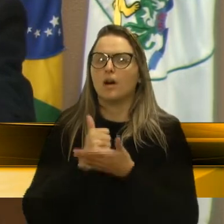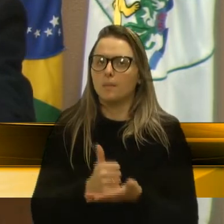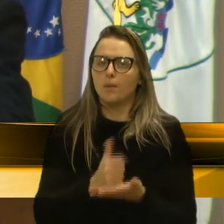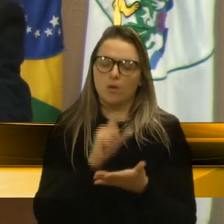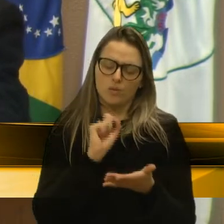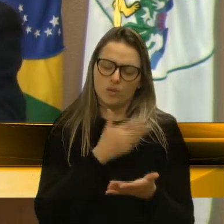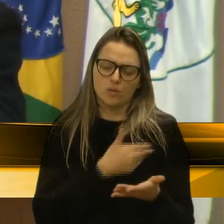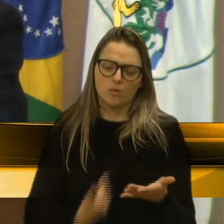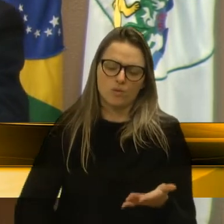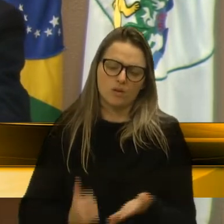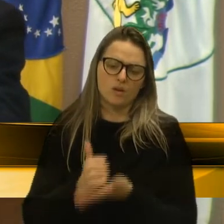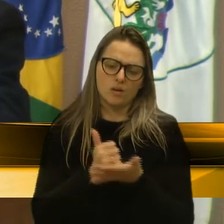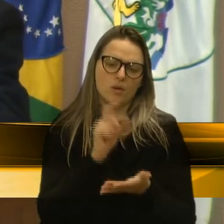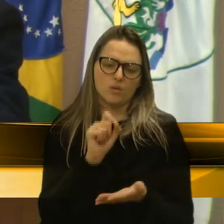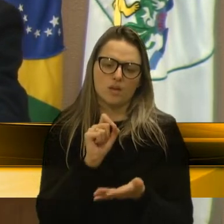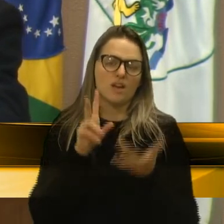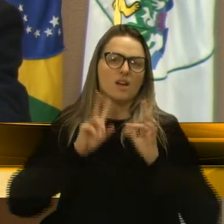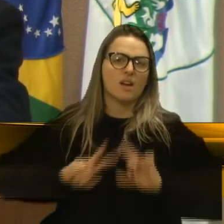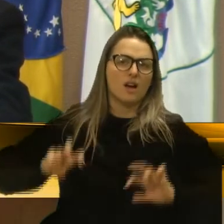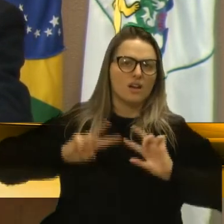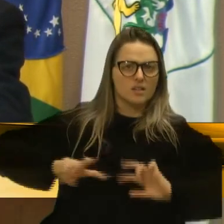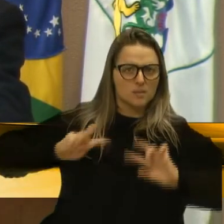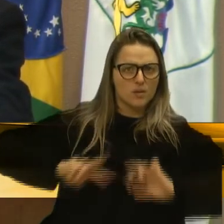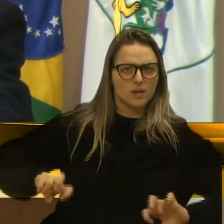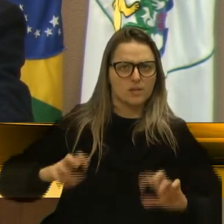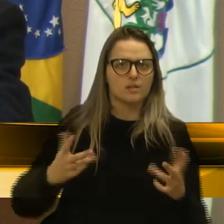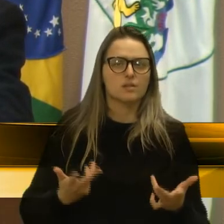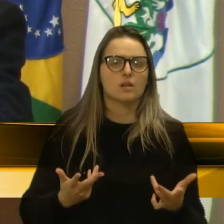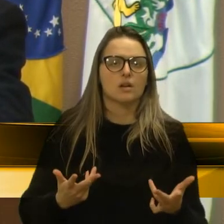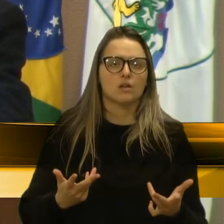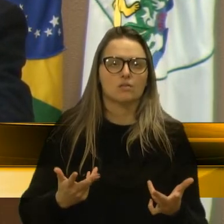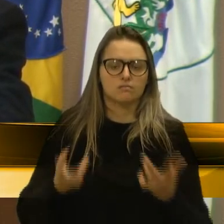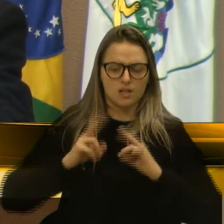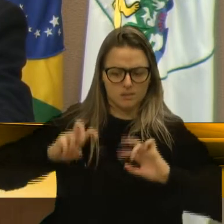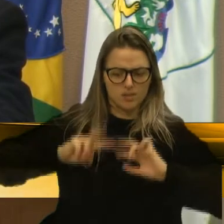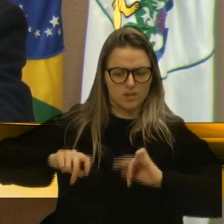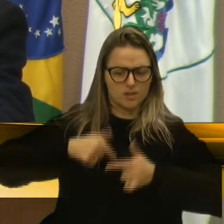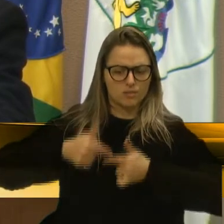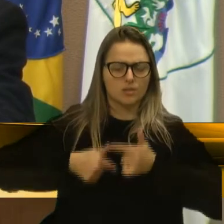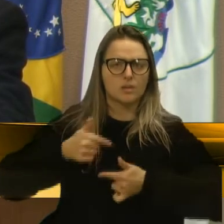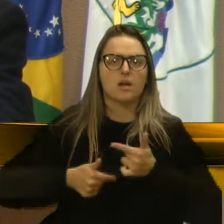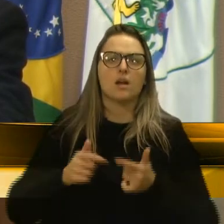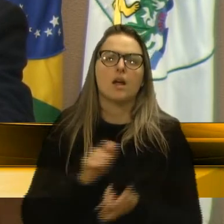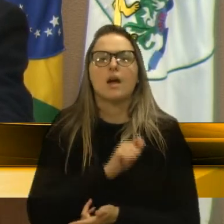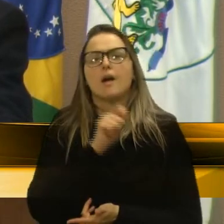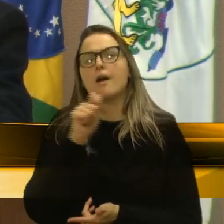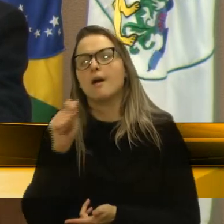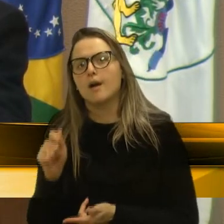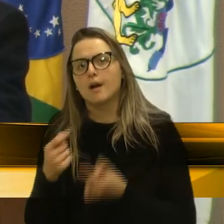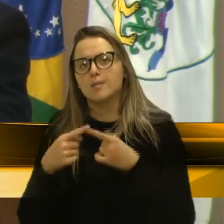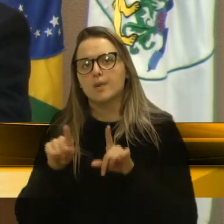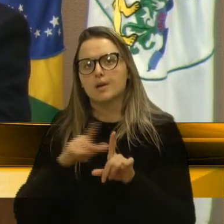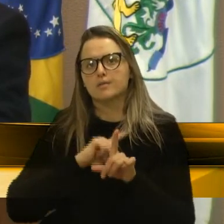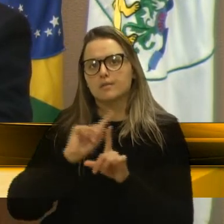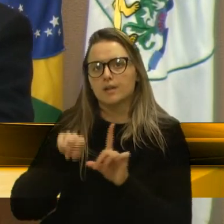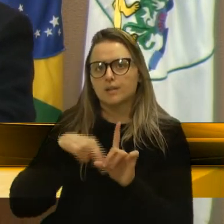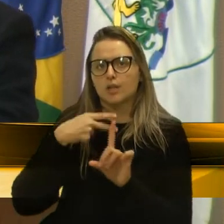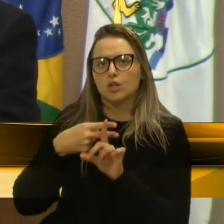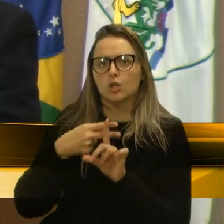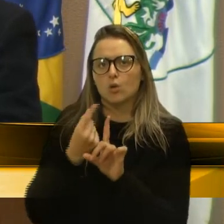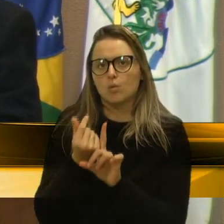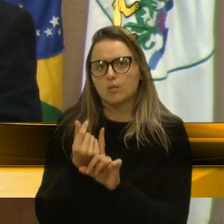são homens que têm que ter vida familiar, a gente pergunta a serviço de quem está o Estado